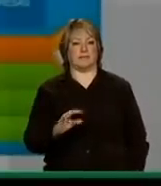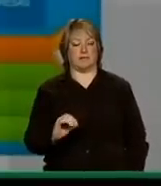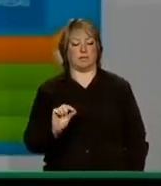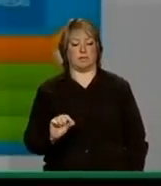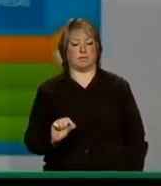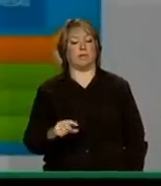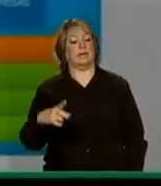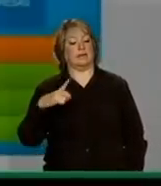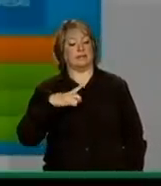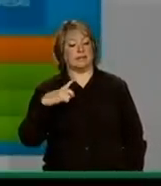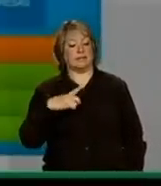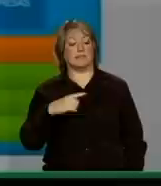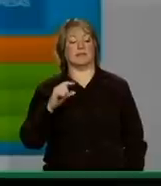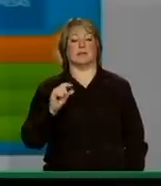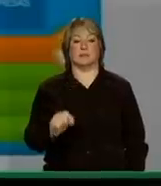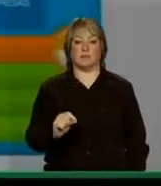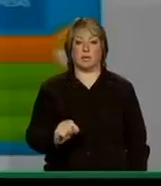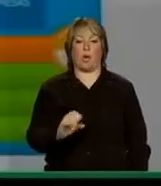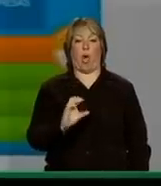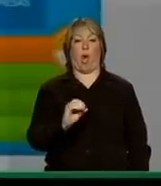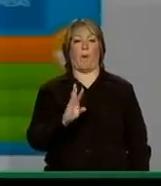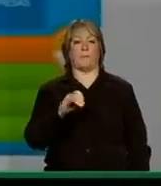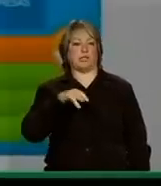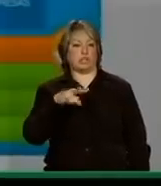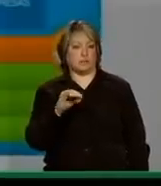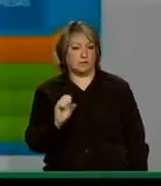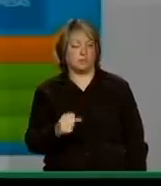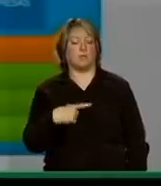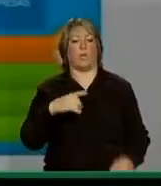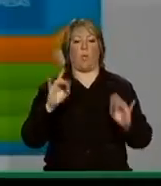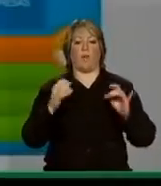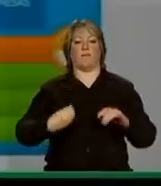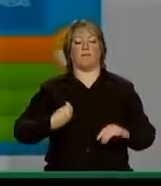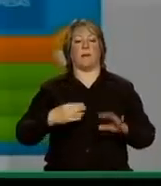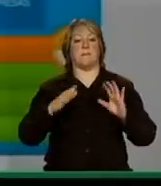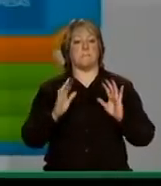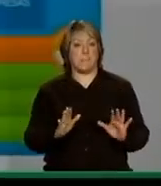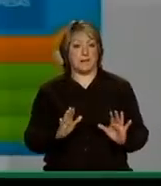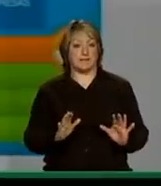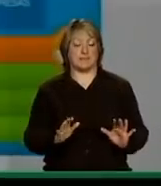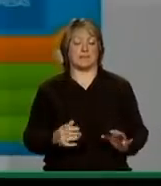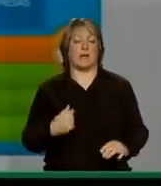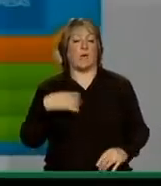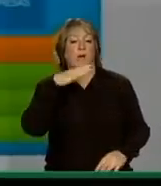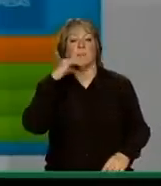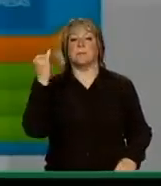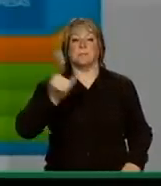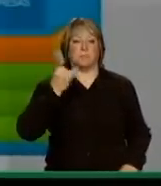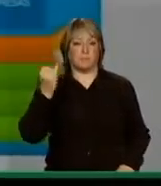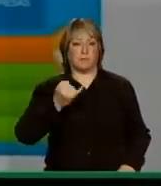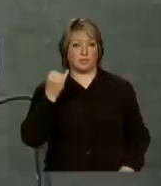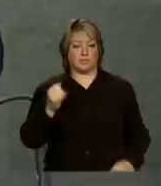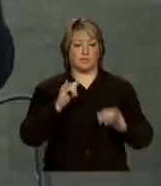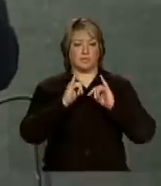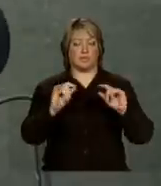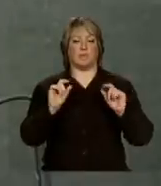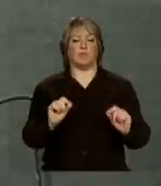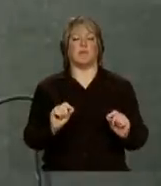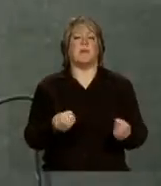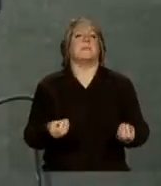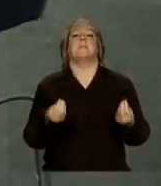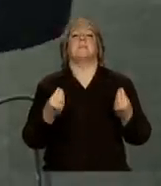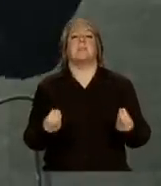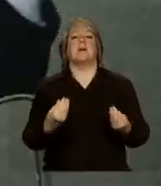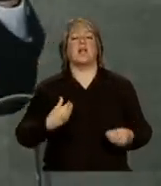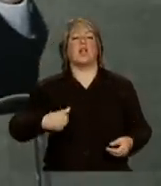objetivo é qualidade de vida Eu normalmente começa debaixo mas eu eu eu acho importante vamos dizer dizer assim para que que